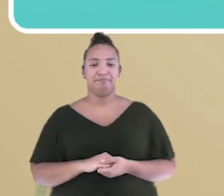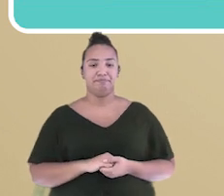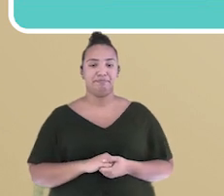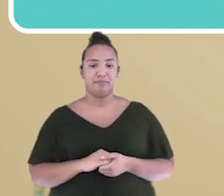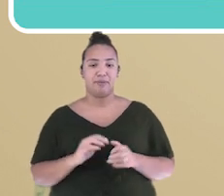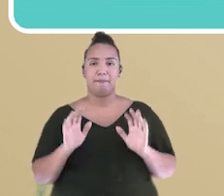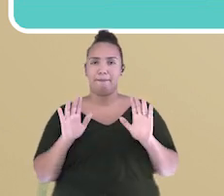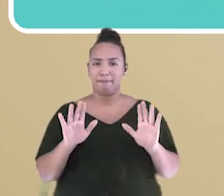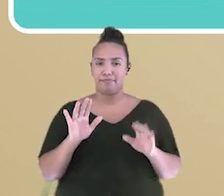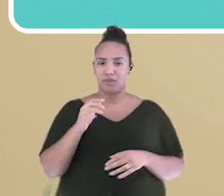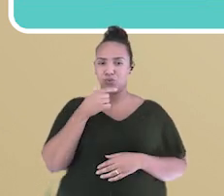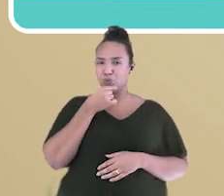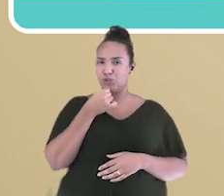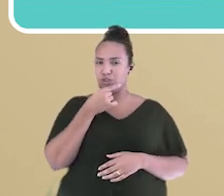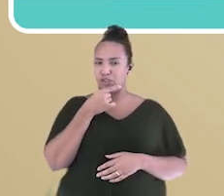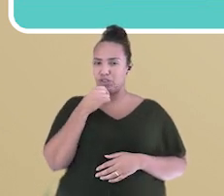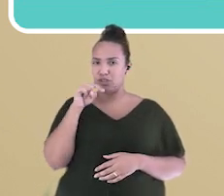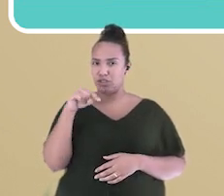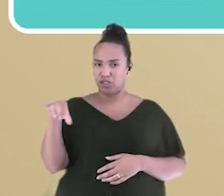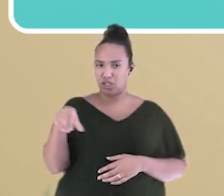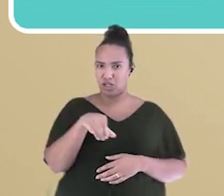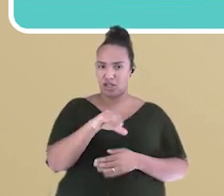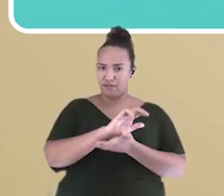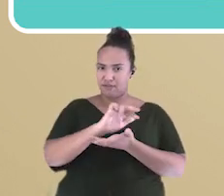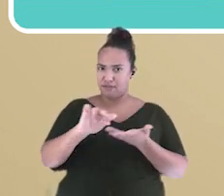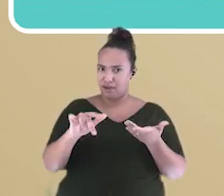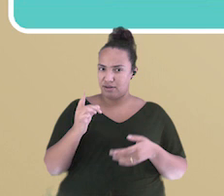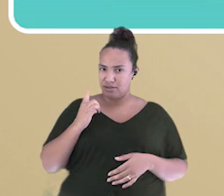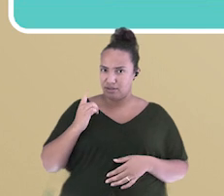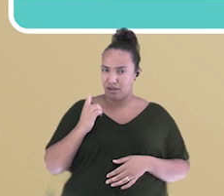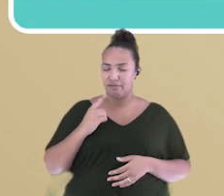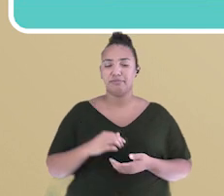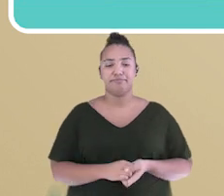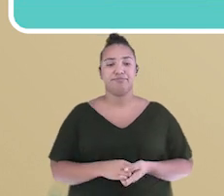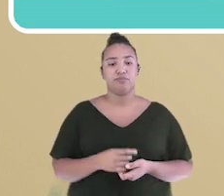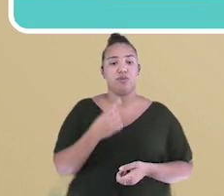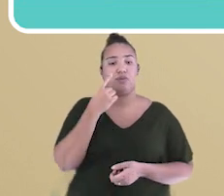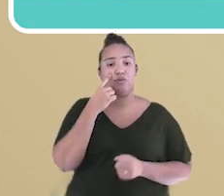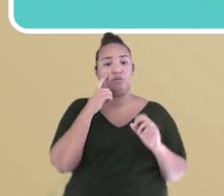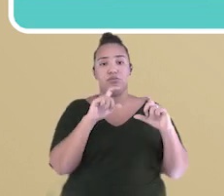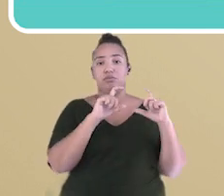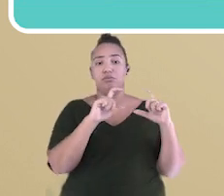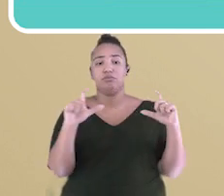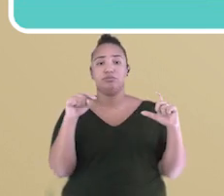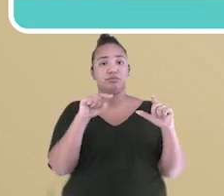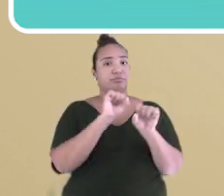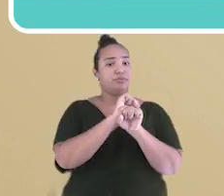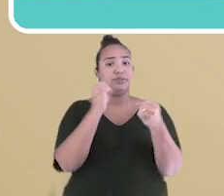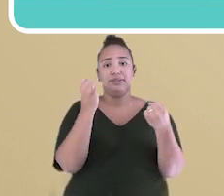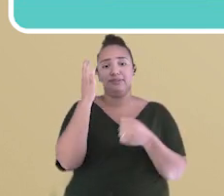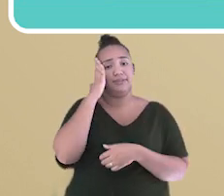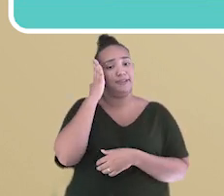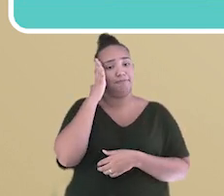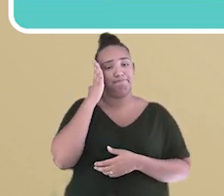estou falando. Mas será que o Seninha realmente tem muitos carrinhos? Analisando apenas esses